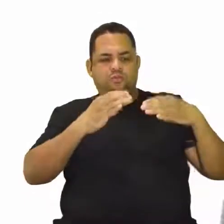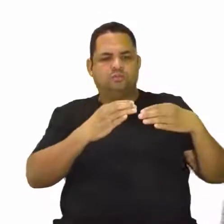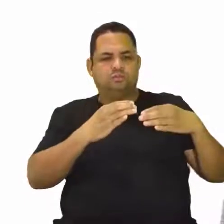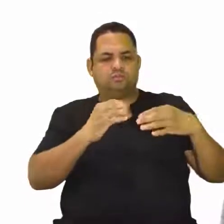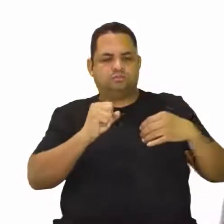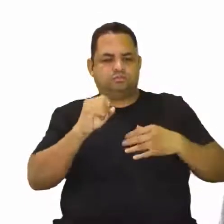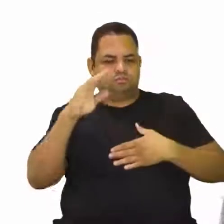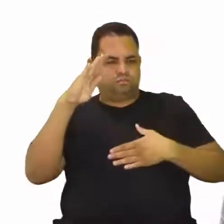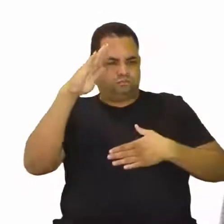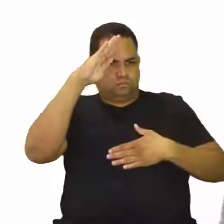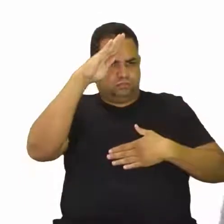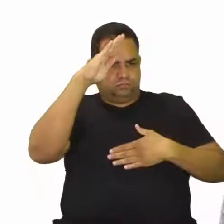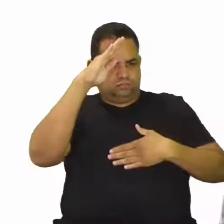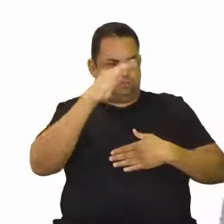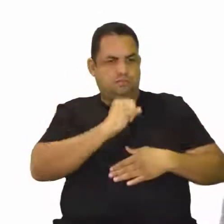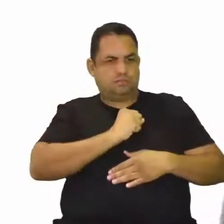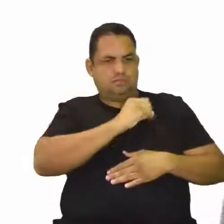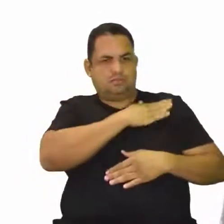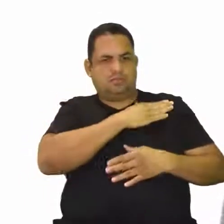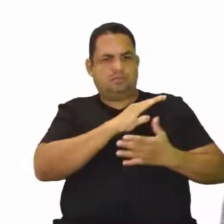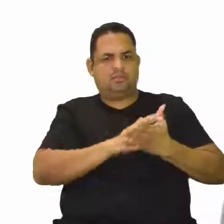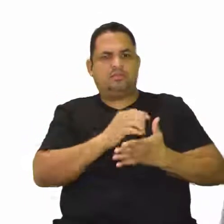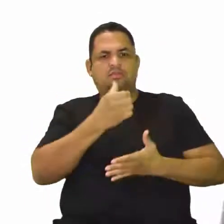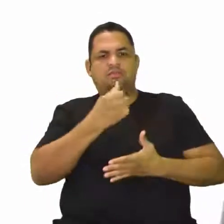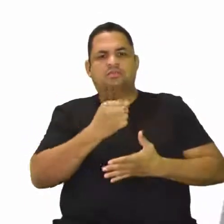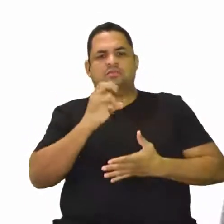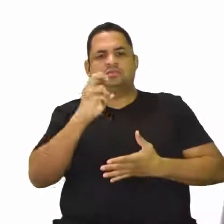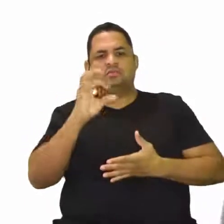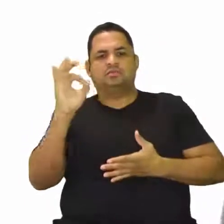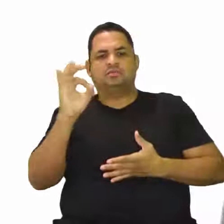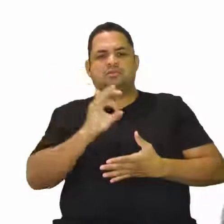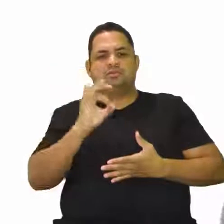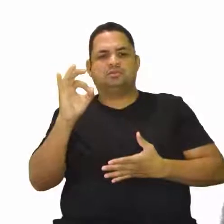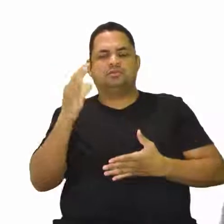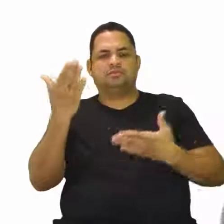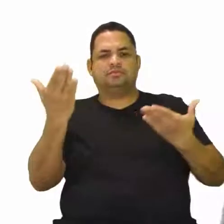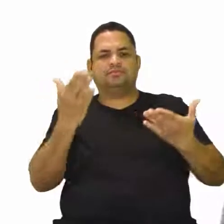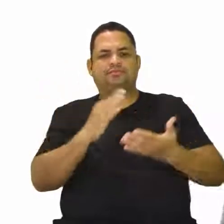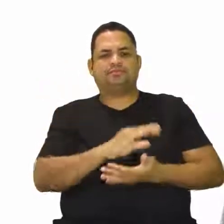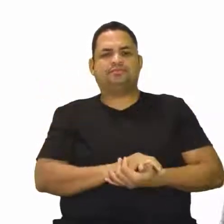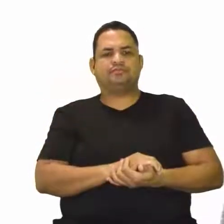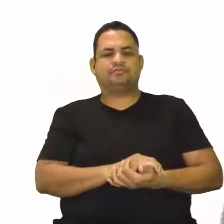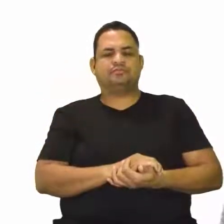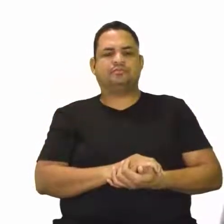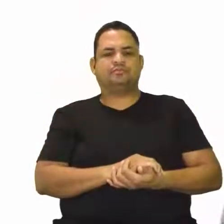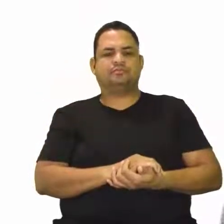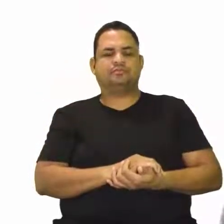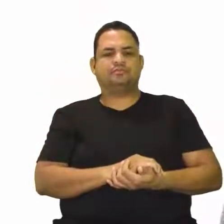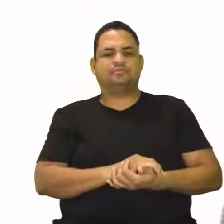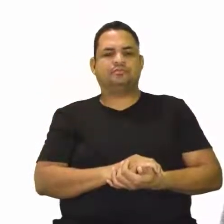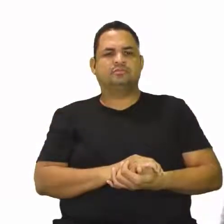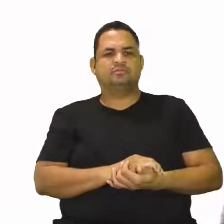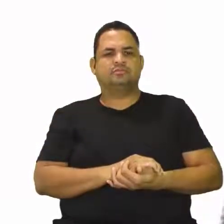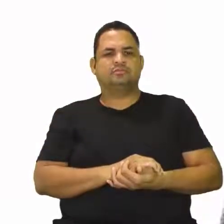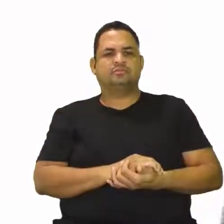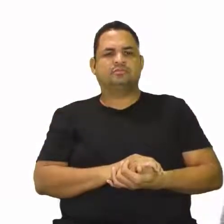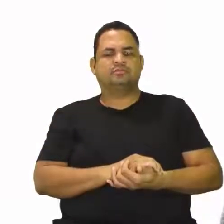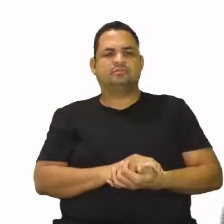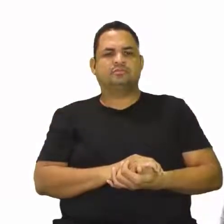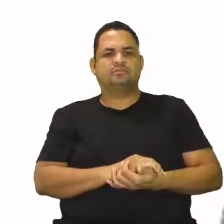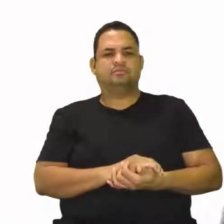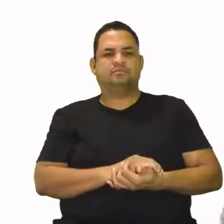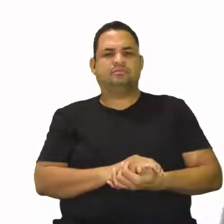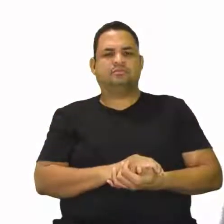exército quanto 65 por cento bom então vejamos e